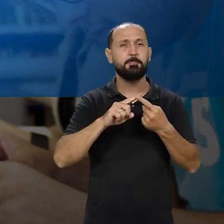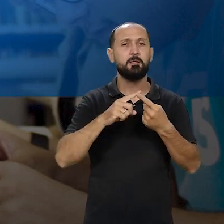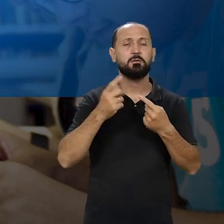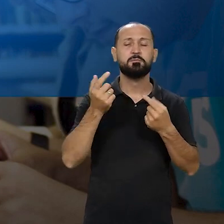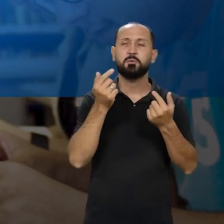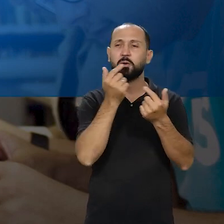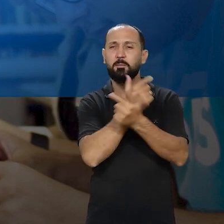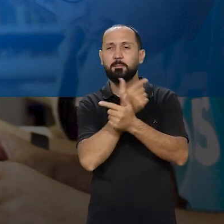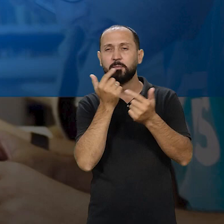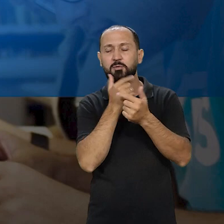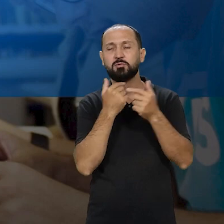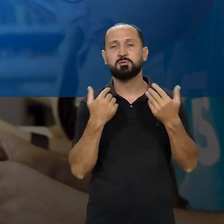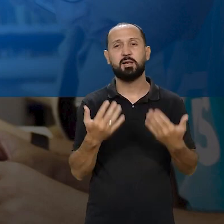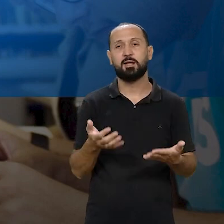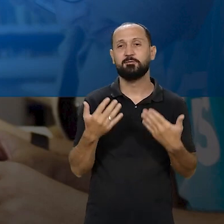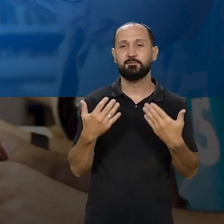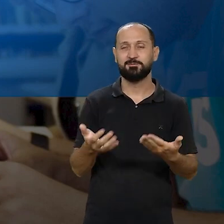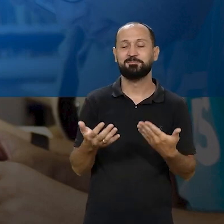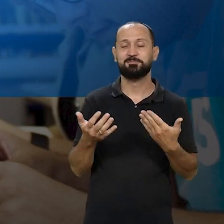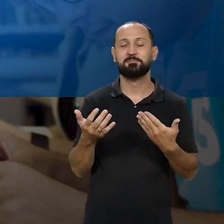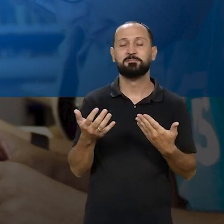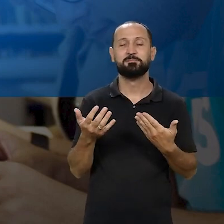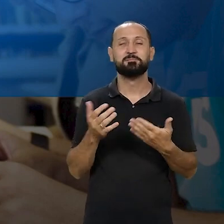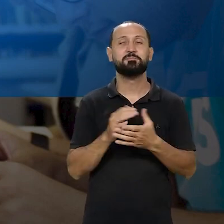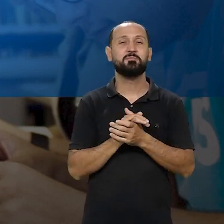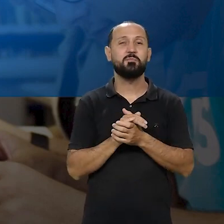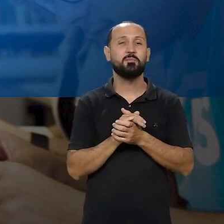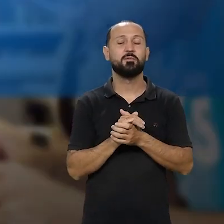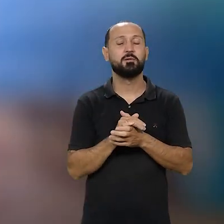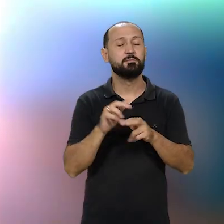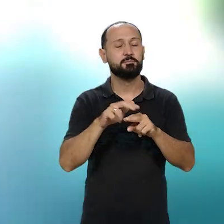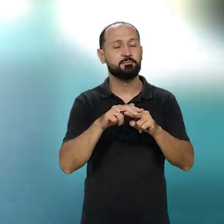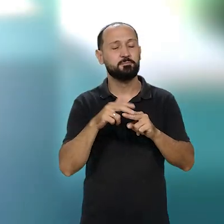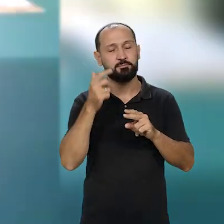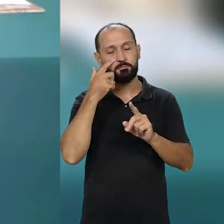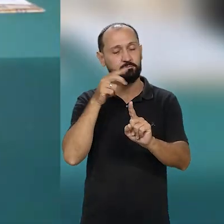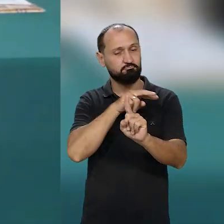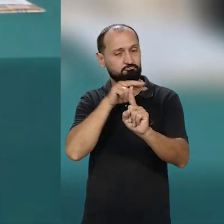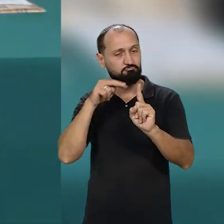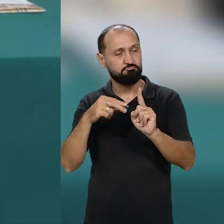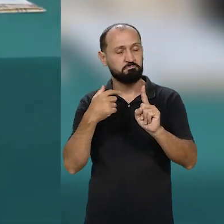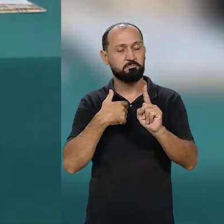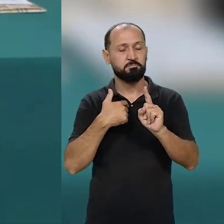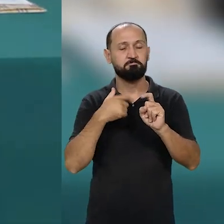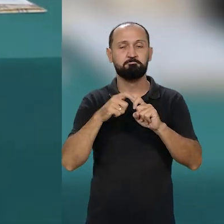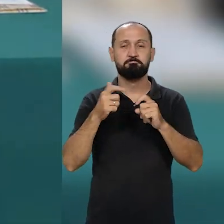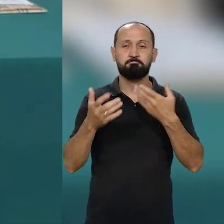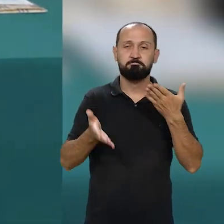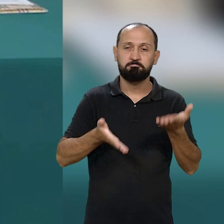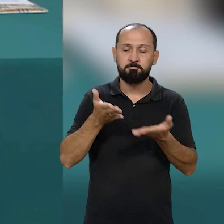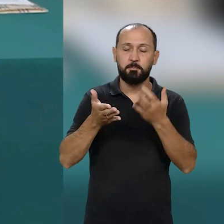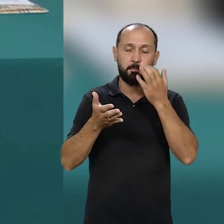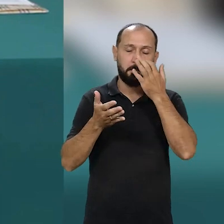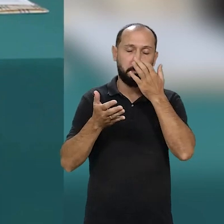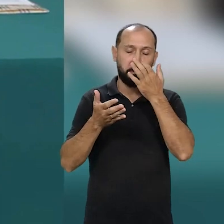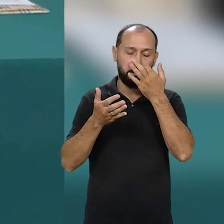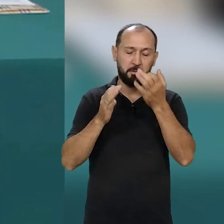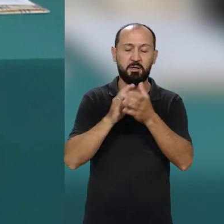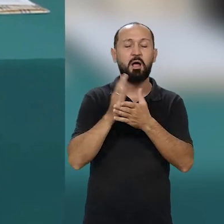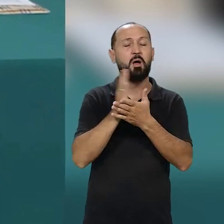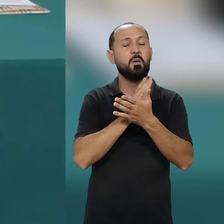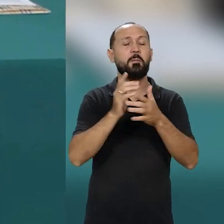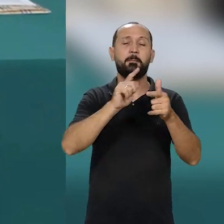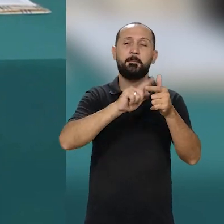um humor, né, de uma leveza. Então, por esse meu olhar de psicanalista, eu vou contornando